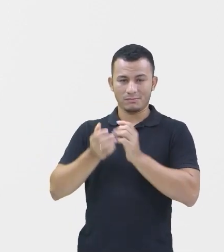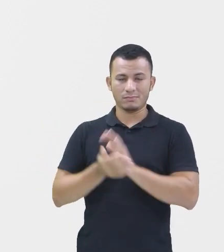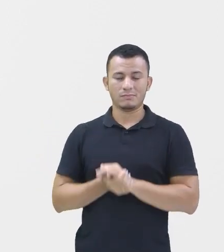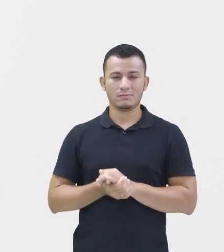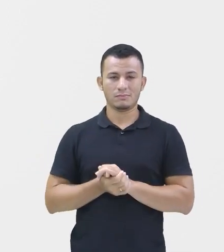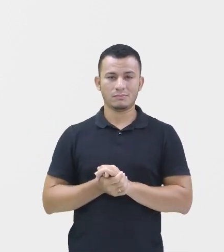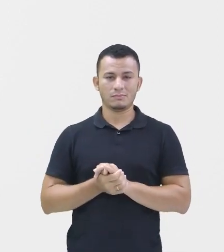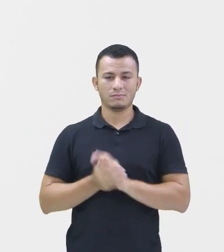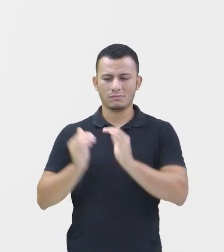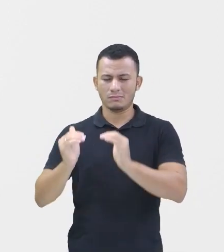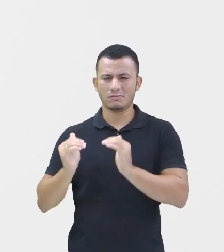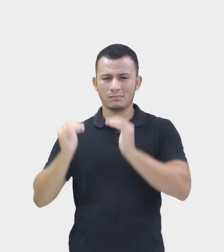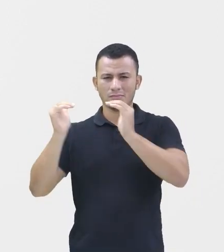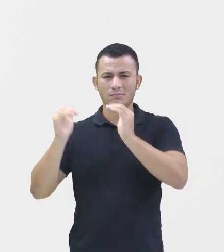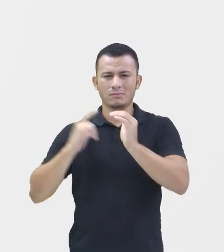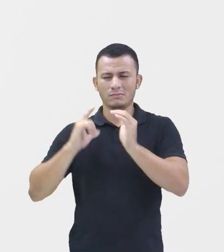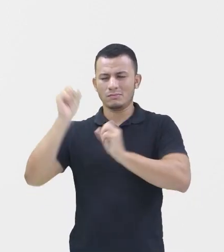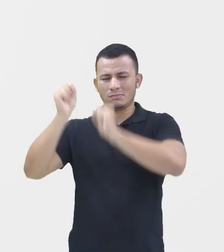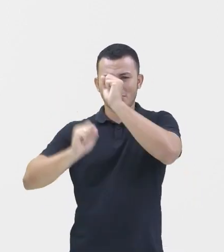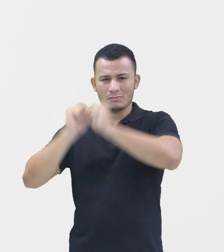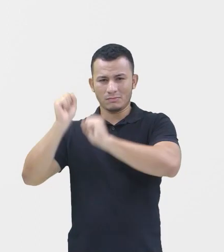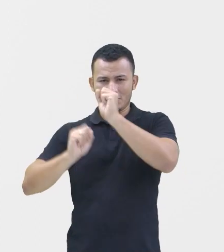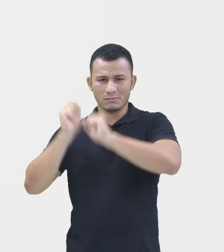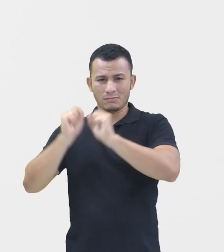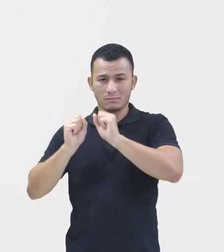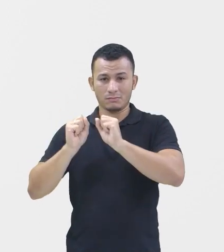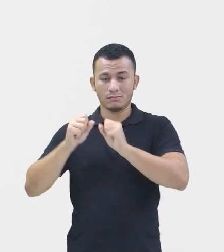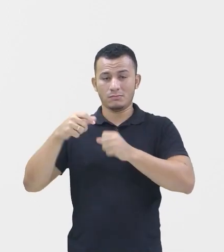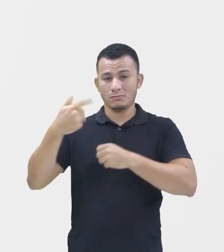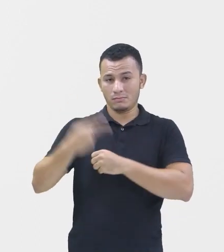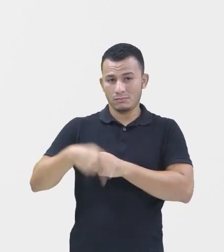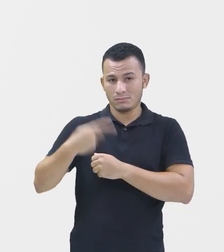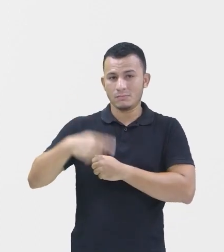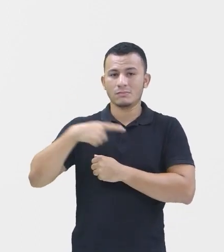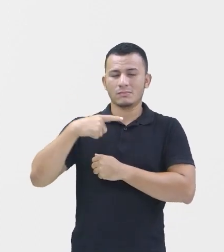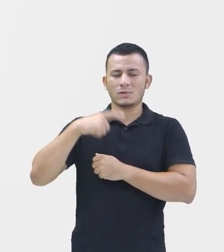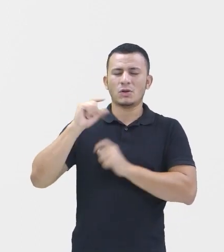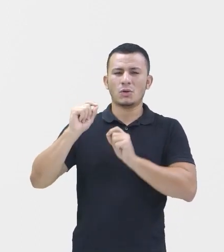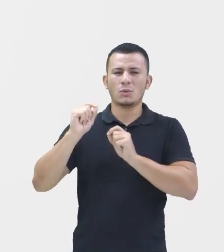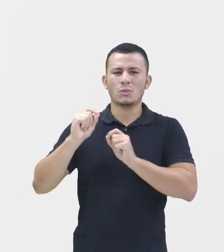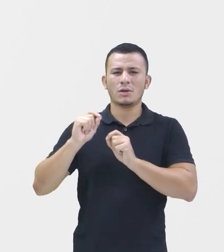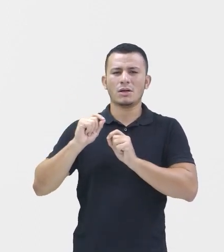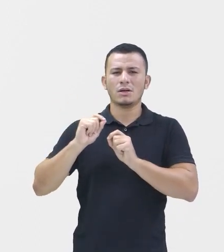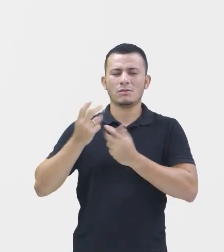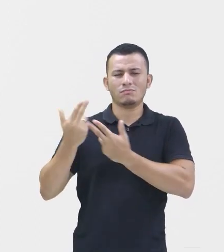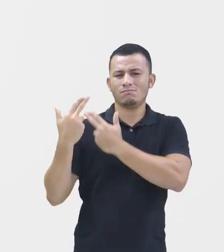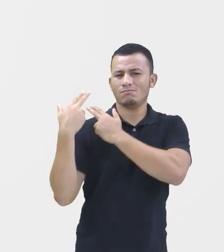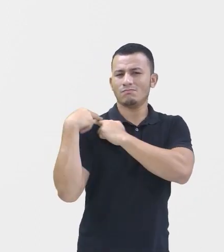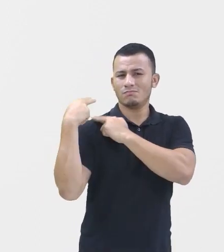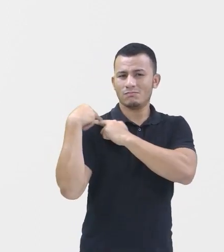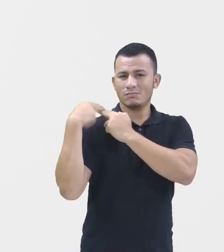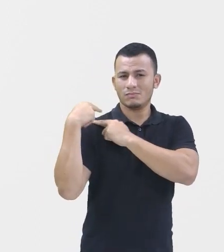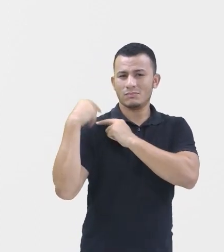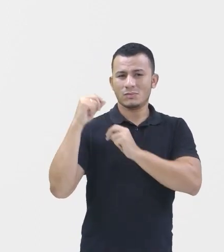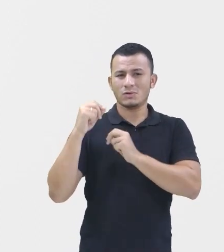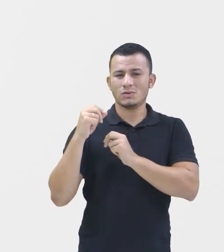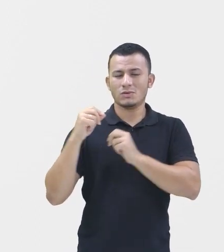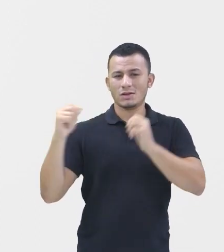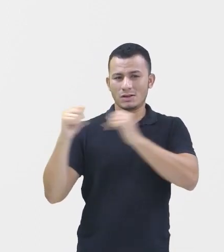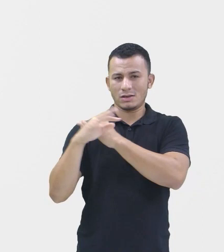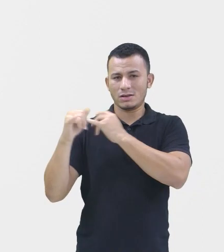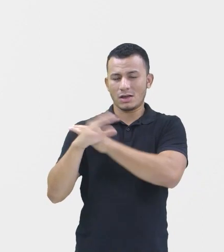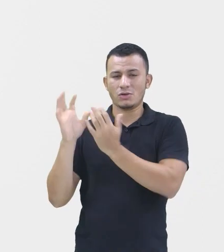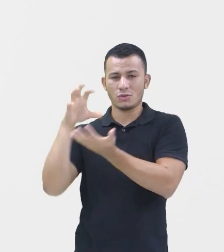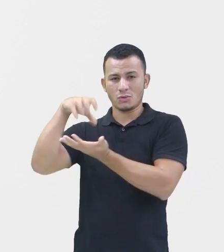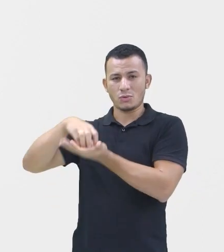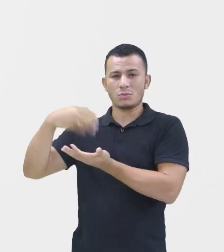com forte caráter industrial, o município tem cada vez mais assumido um papel de cidade